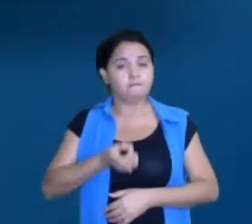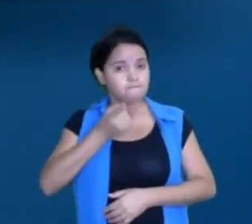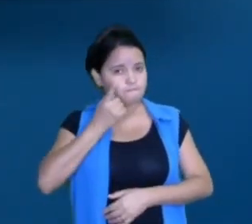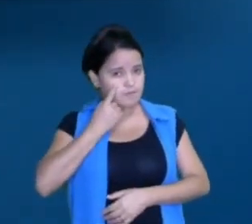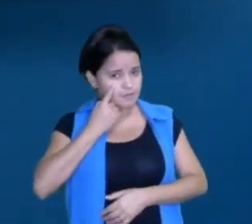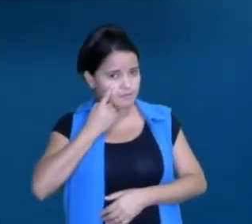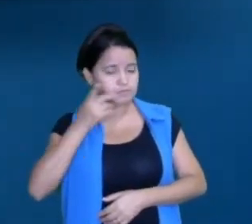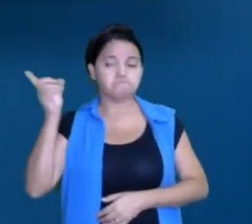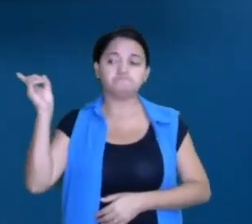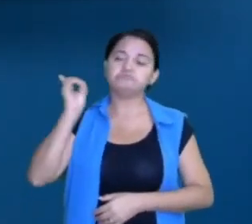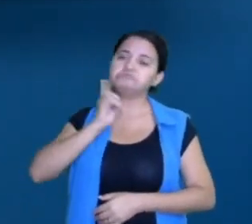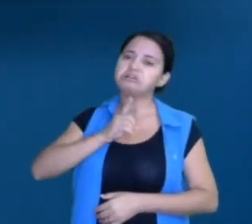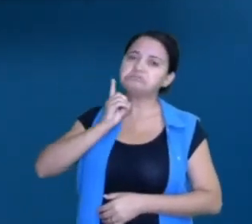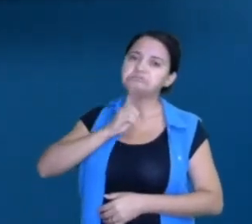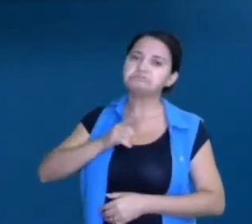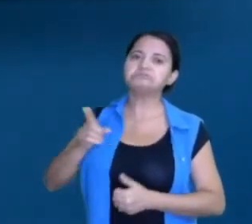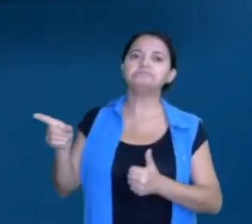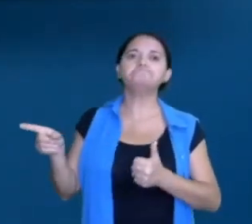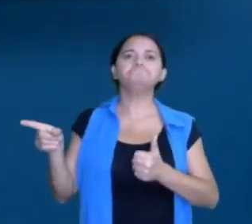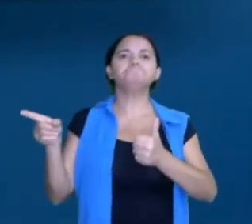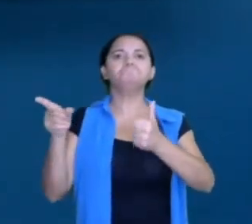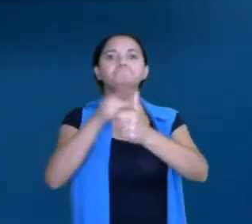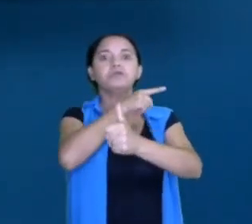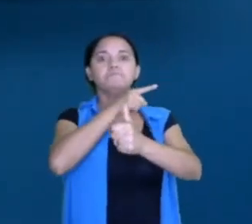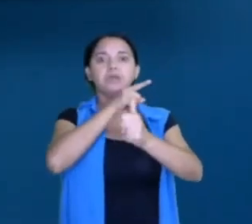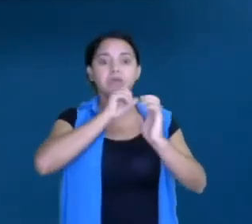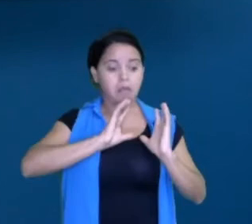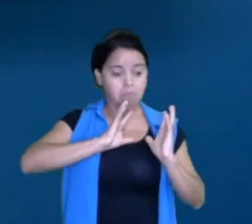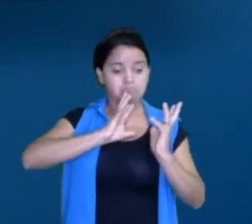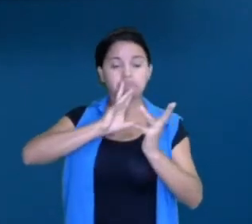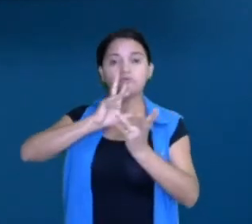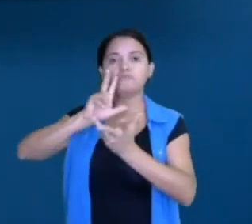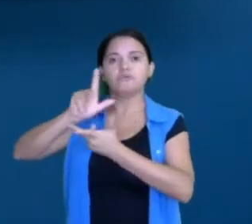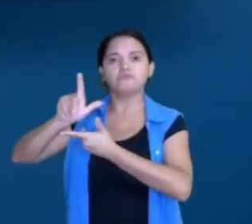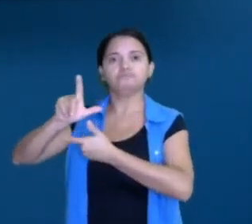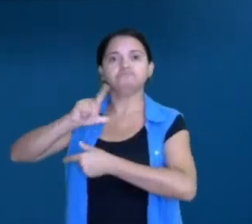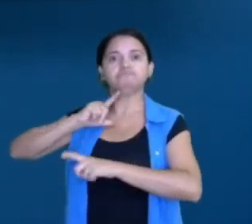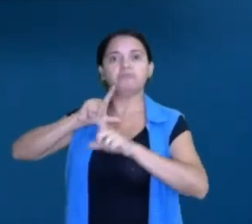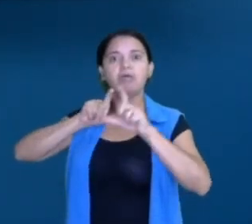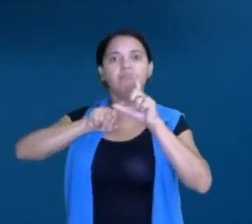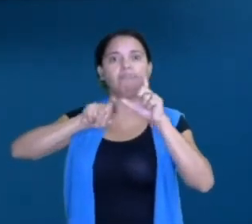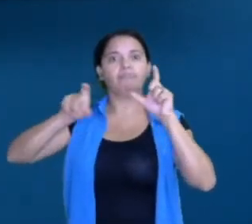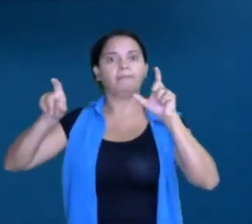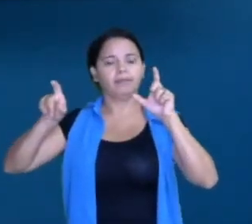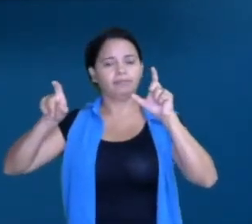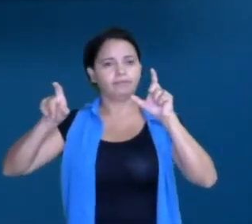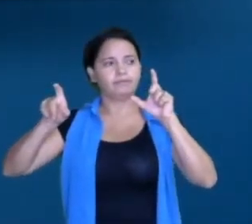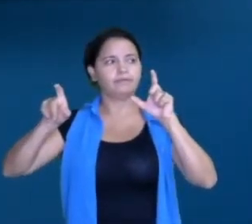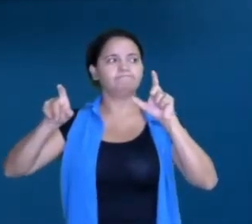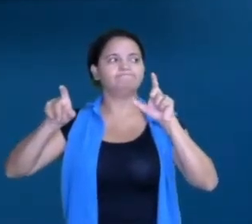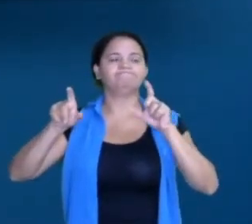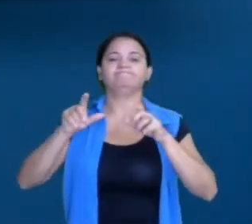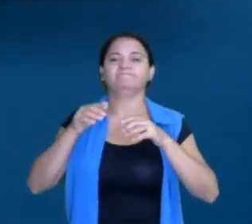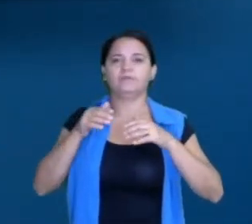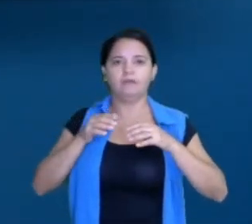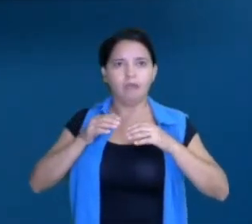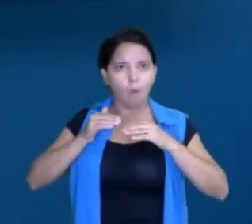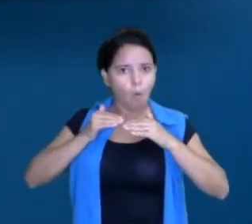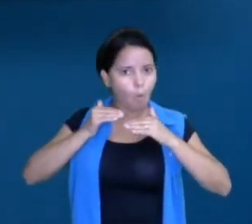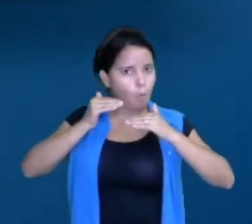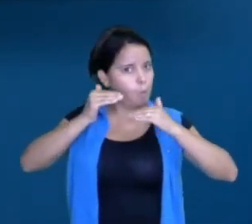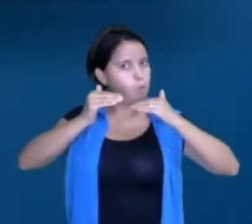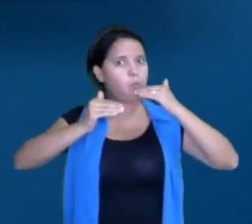Estados Unidos, primeira nação norte-americana a ter a sua independência. Então, houve um